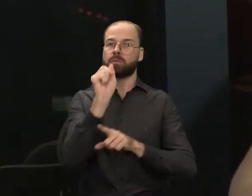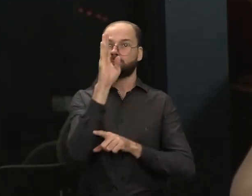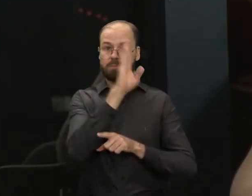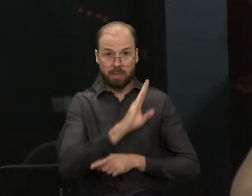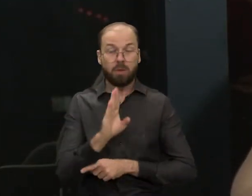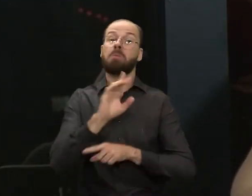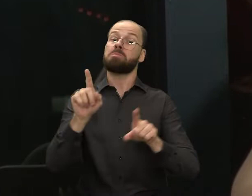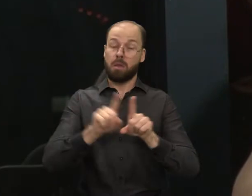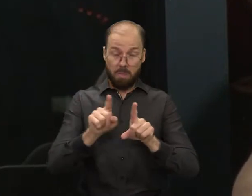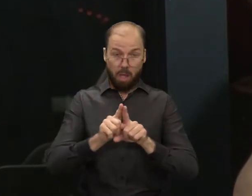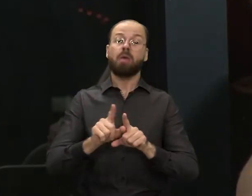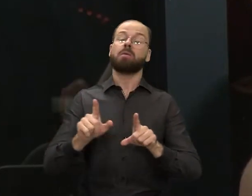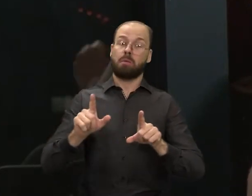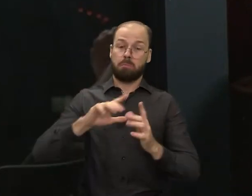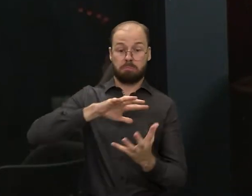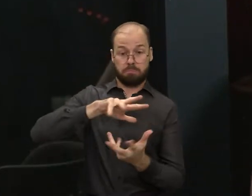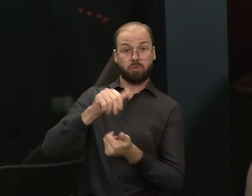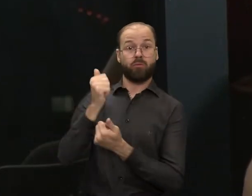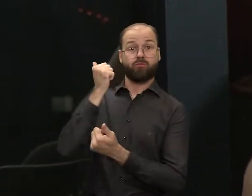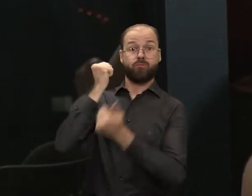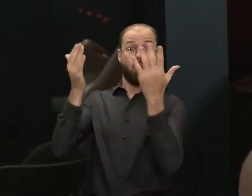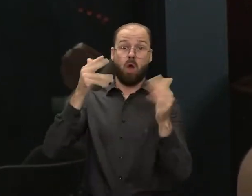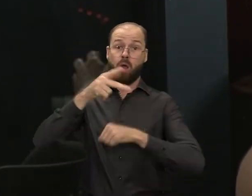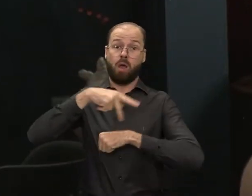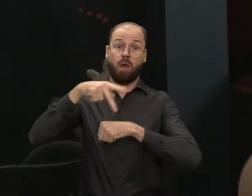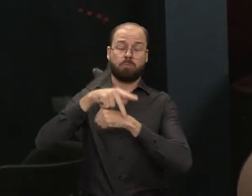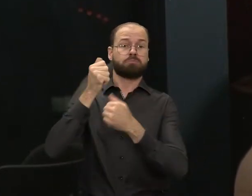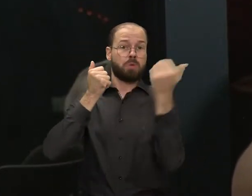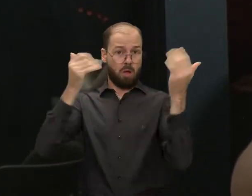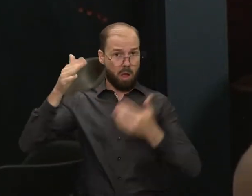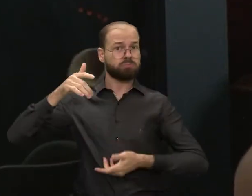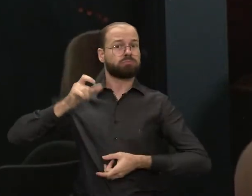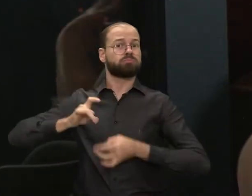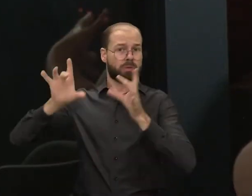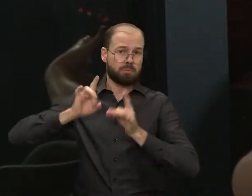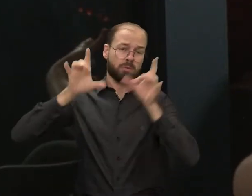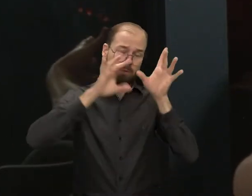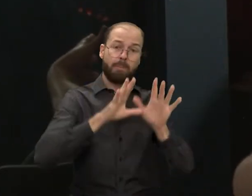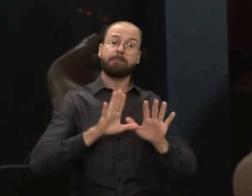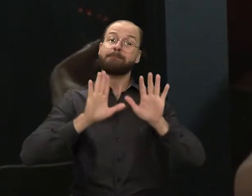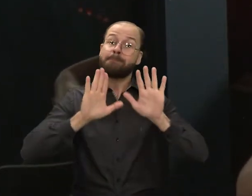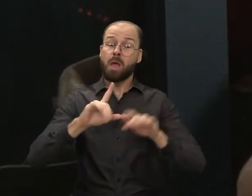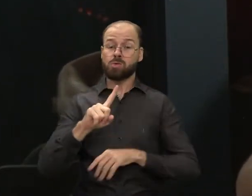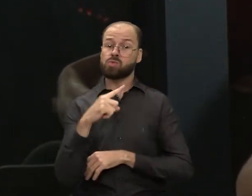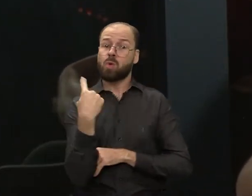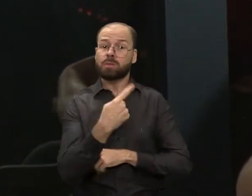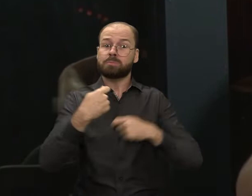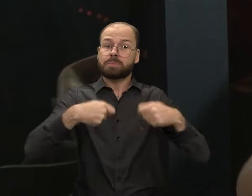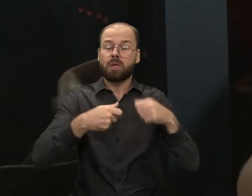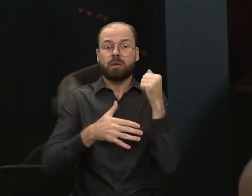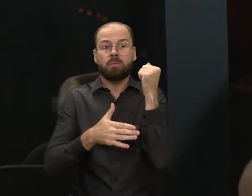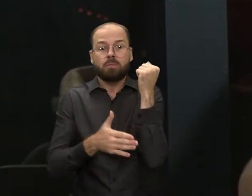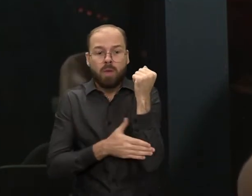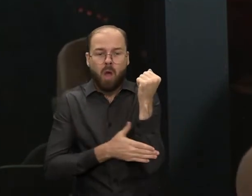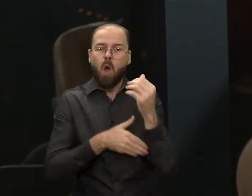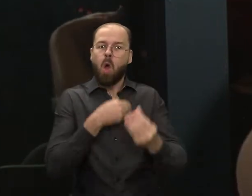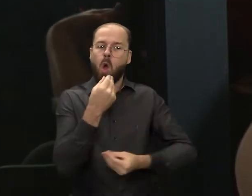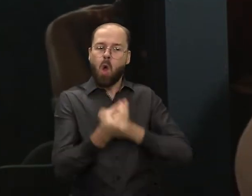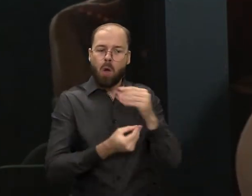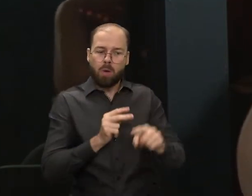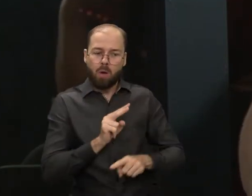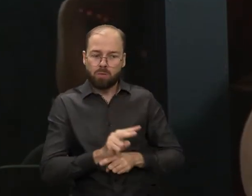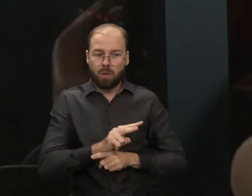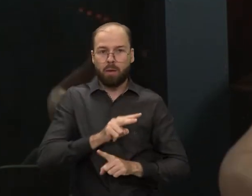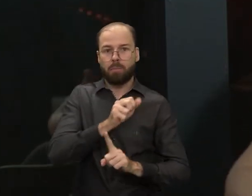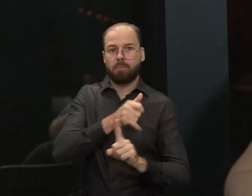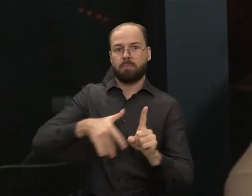no mercado internacional, mas de maneira a fazer com que a gente preserve, né, o meio ambiente, para